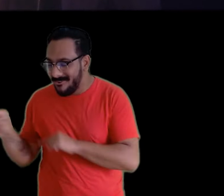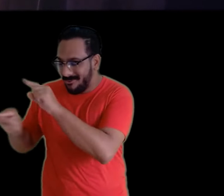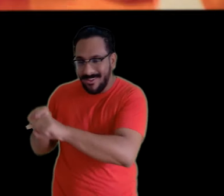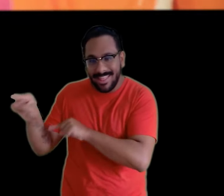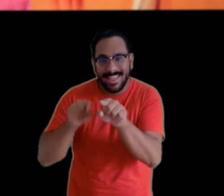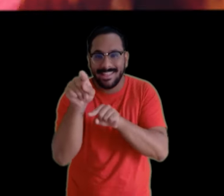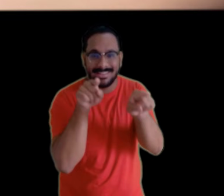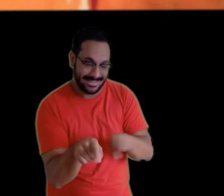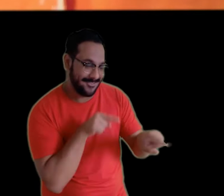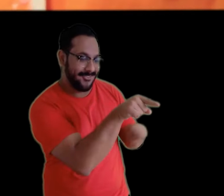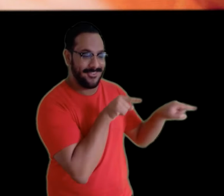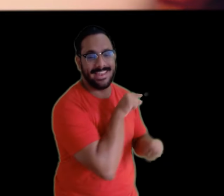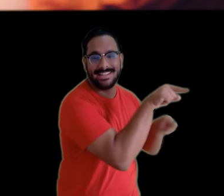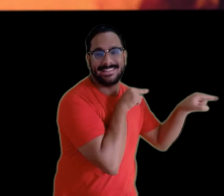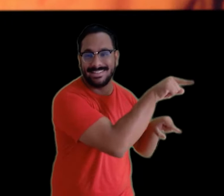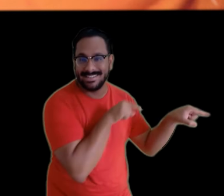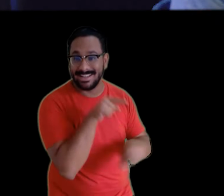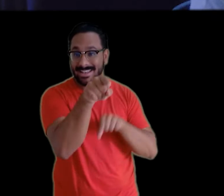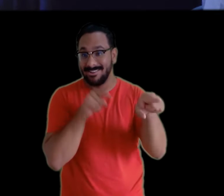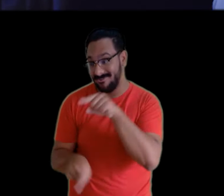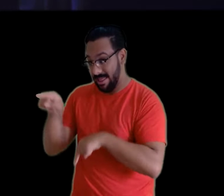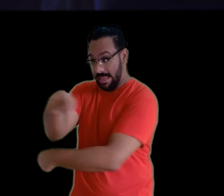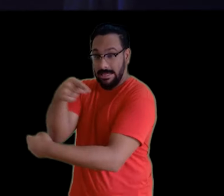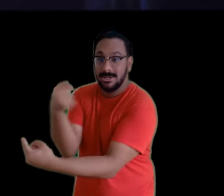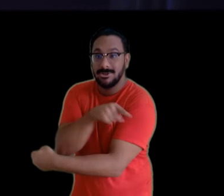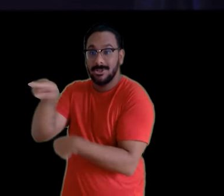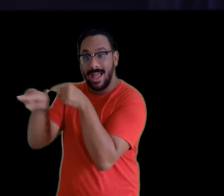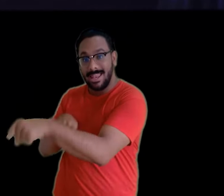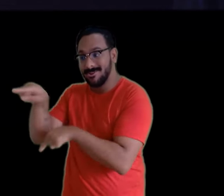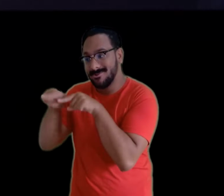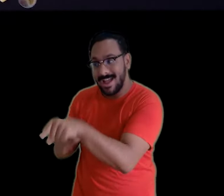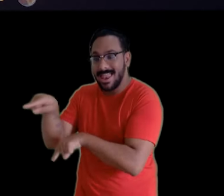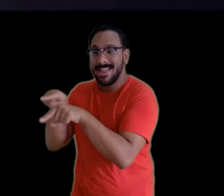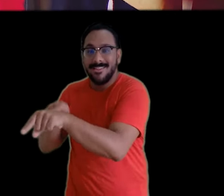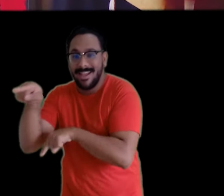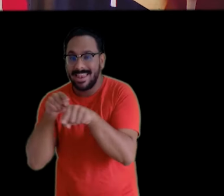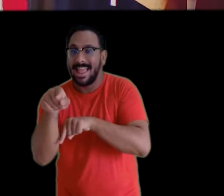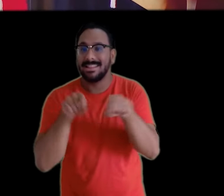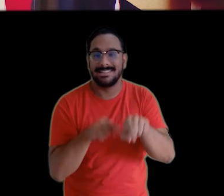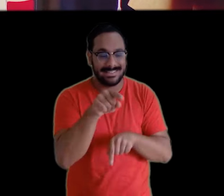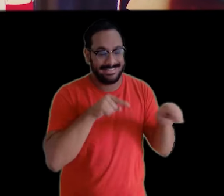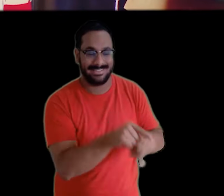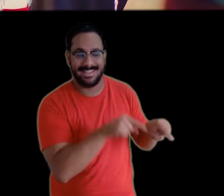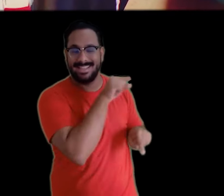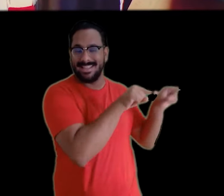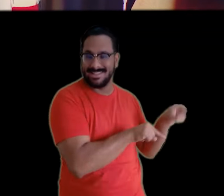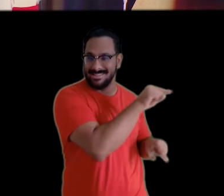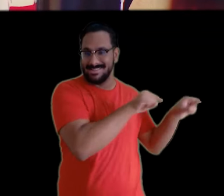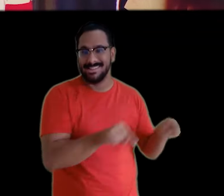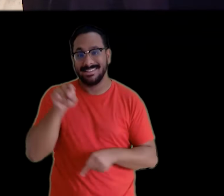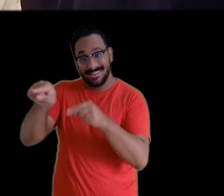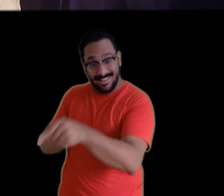cutuca ali, cati. Com tu alicati, cutuca aqui, cutuca ali. Cutuca ali, cutuca aqui, cutuca ali, cati. Com tu alicati, cutuca